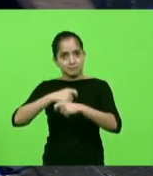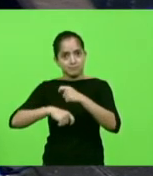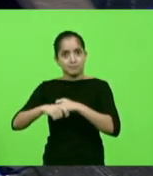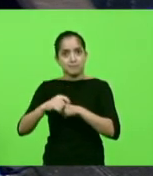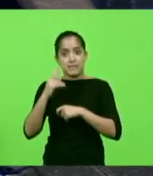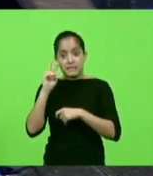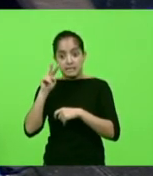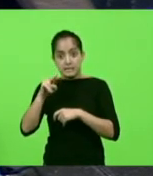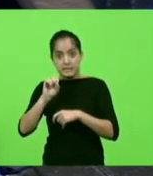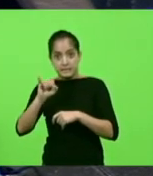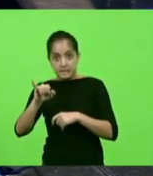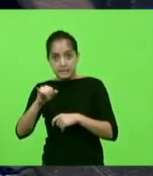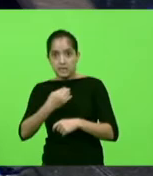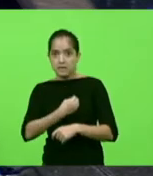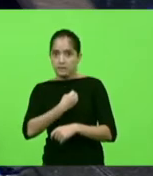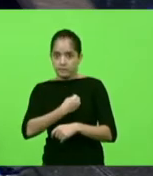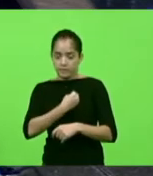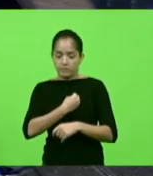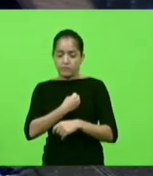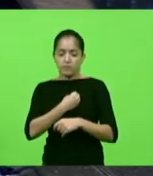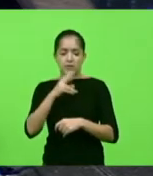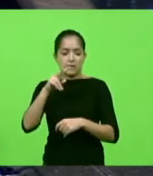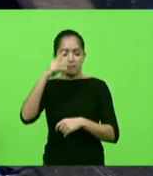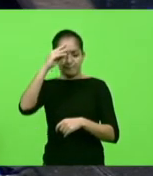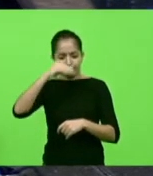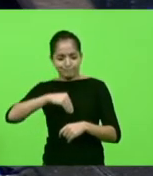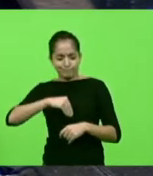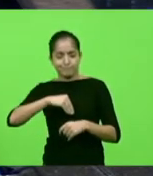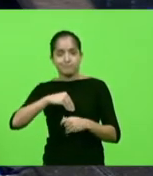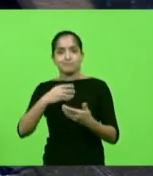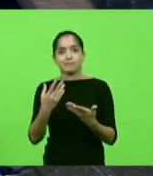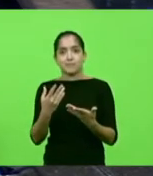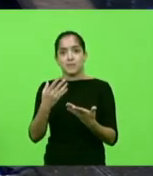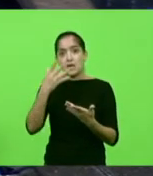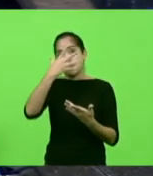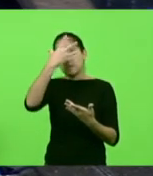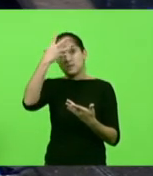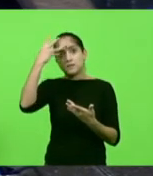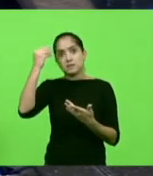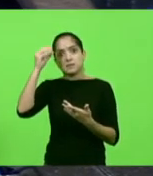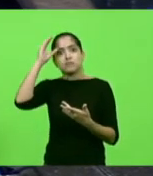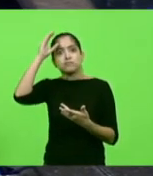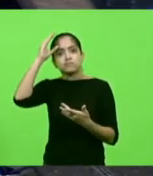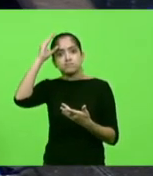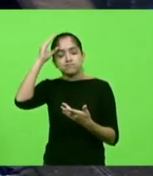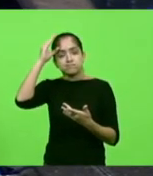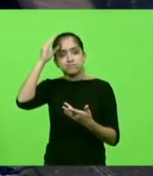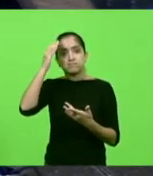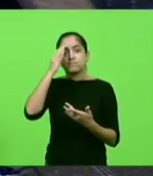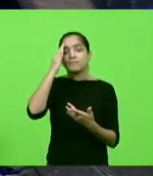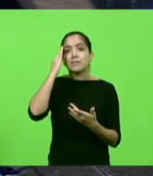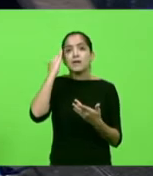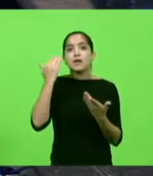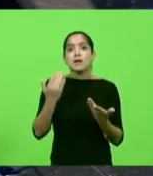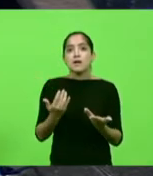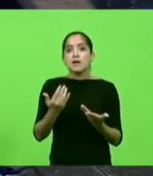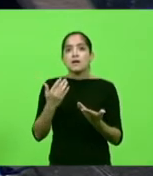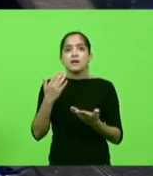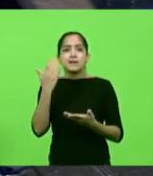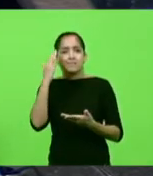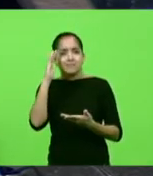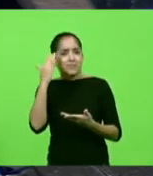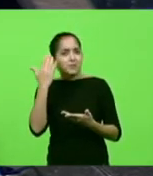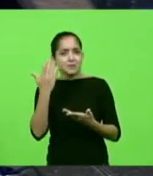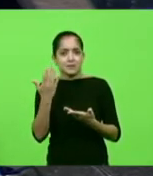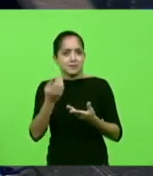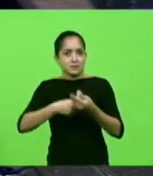decepcionado. Elegemos os 50 deputados, esquecemos do bom senso. Que a esquerda não entende economia, bom, isso nós todos